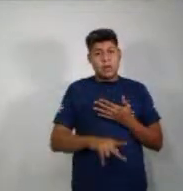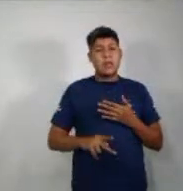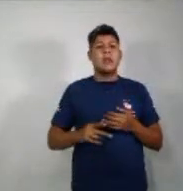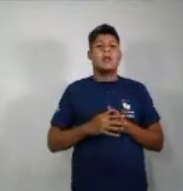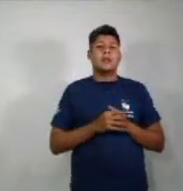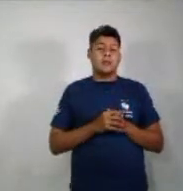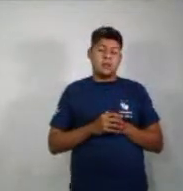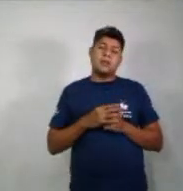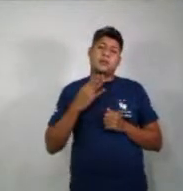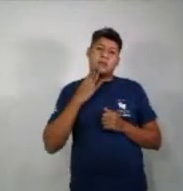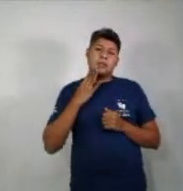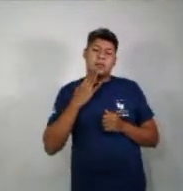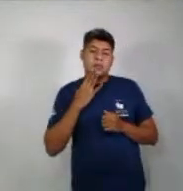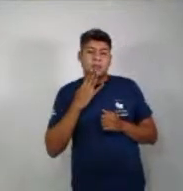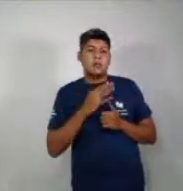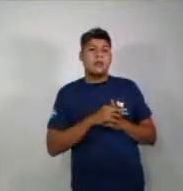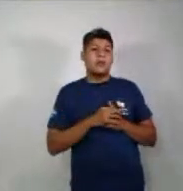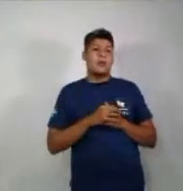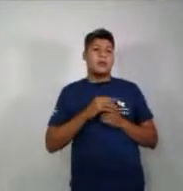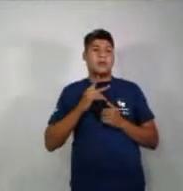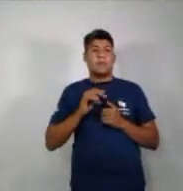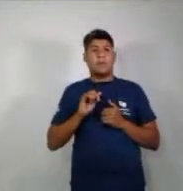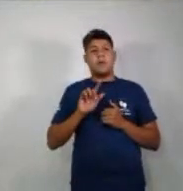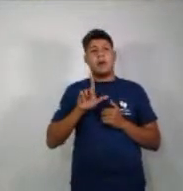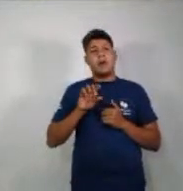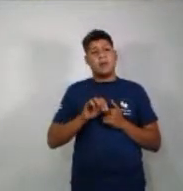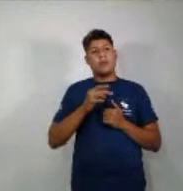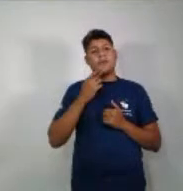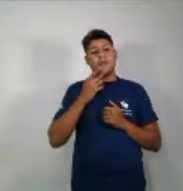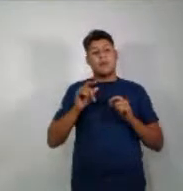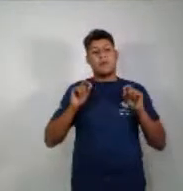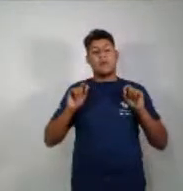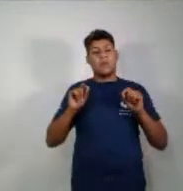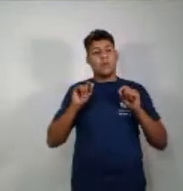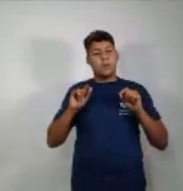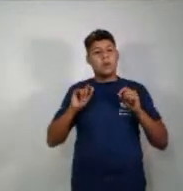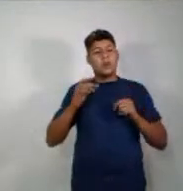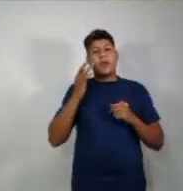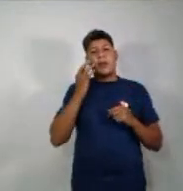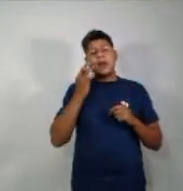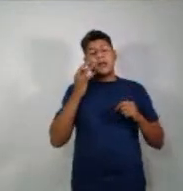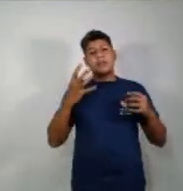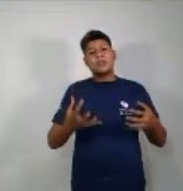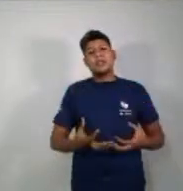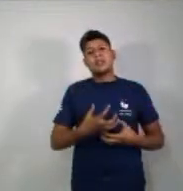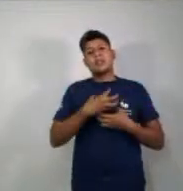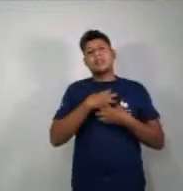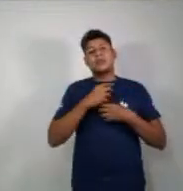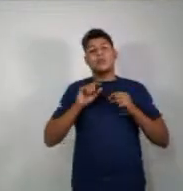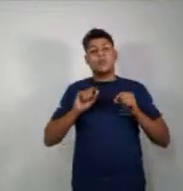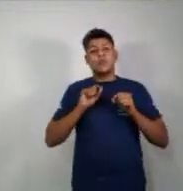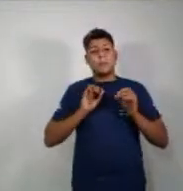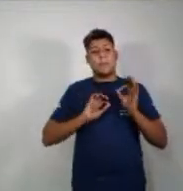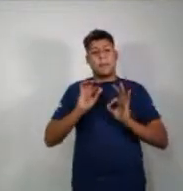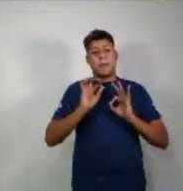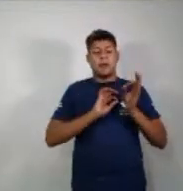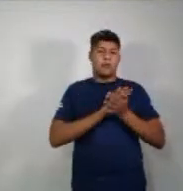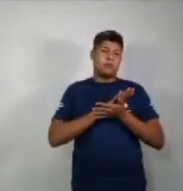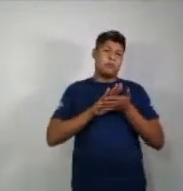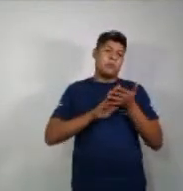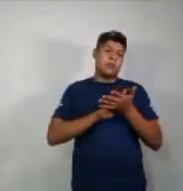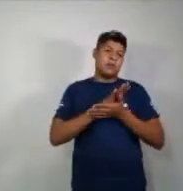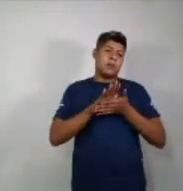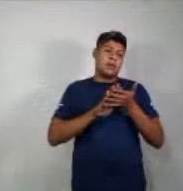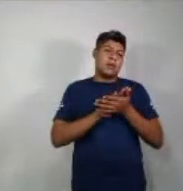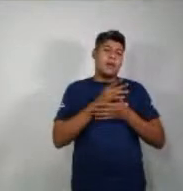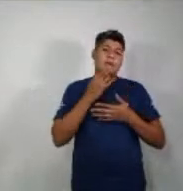tem nenhum texto do Paulo Rona que você vai achar que você vai se sentir despreparada, sabe? Burro. Ele vai falar